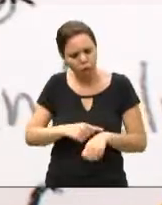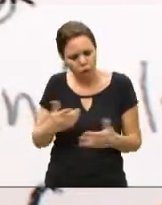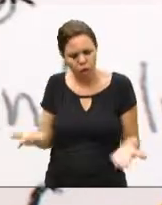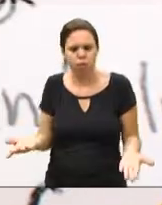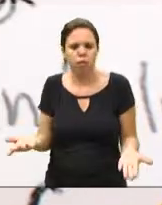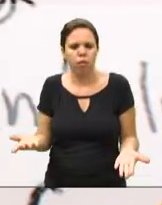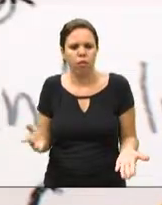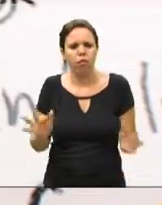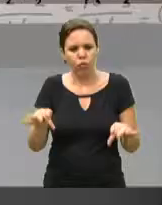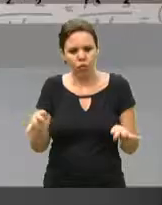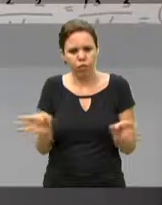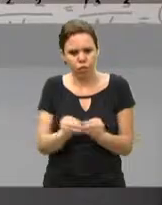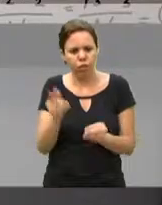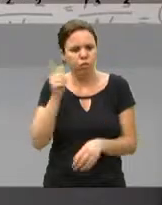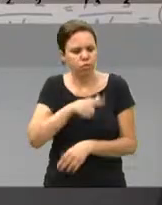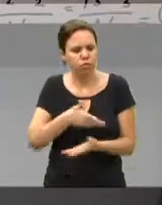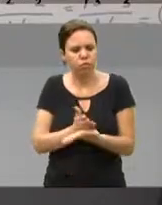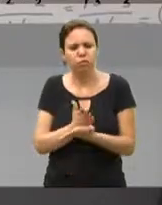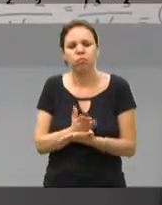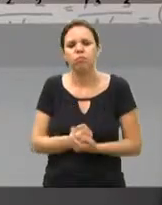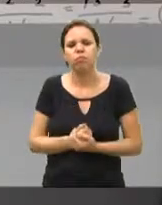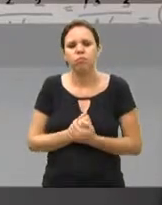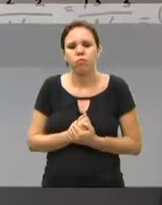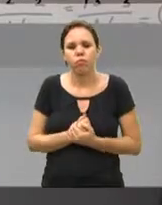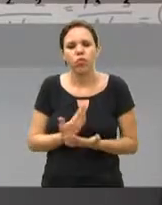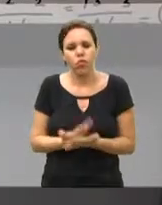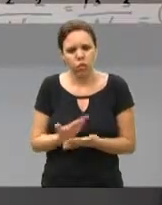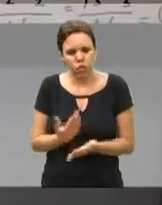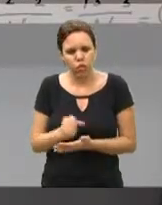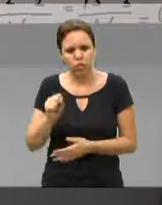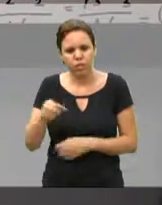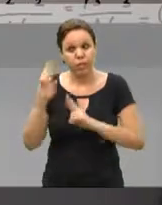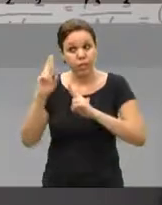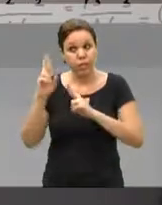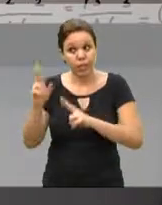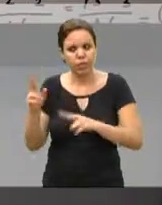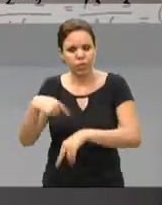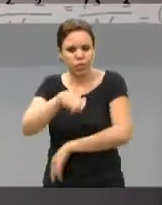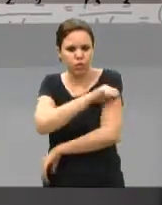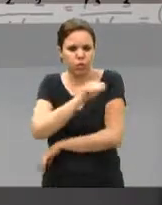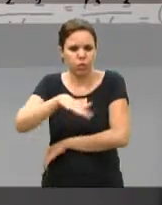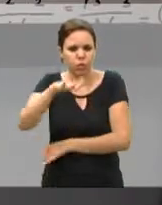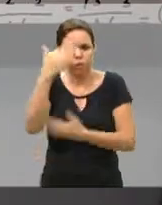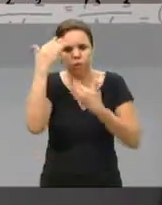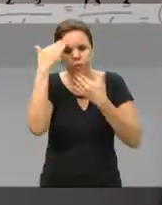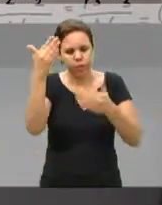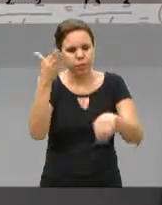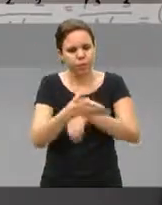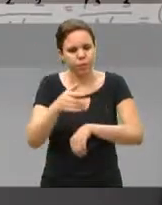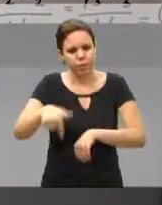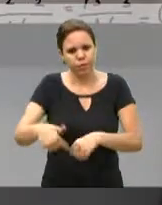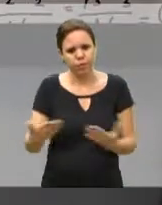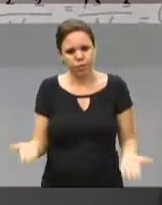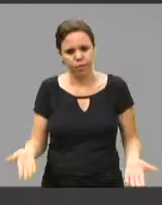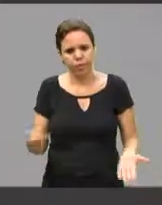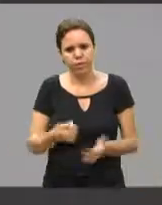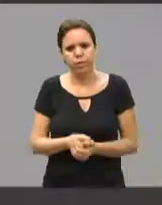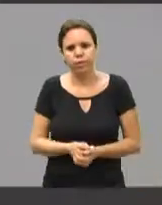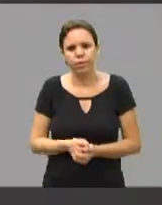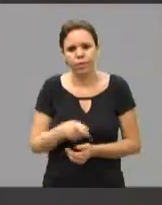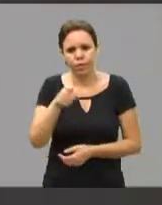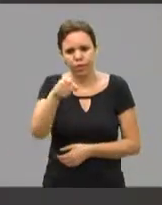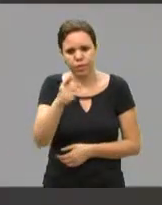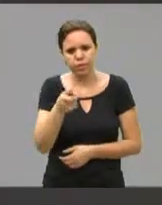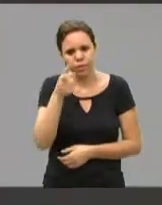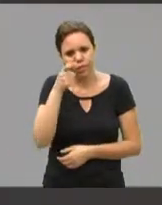momento. E no fim tudo dá certo? No fim tudo dá certo. Estudando? Exatamente, é o que a gente espera para os nossos alunos, com certeza. Muito obrigada pela participação de vocês. E